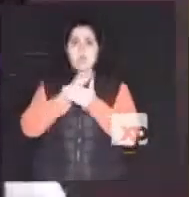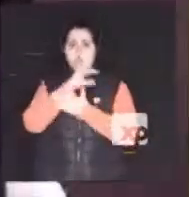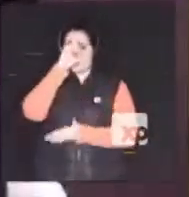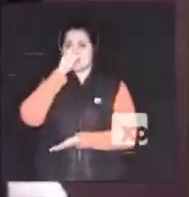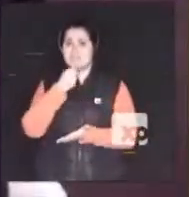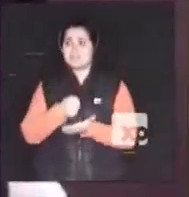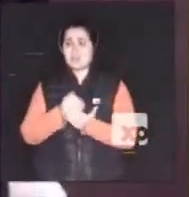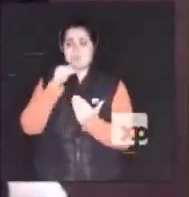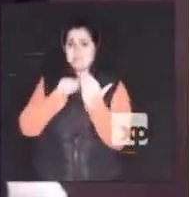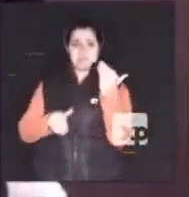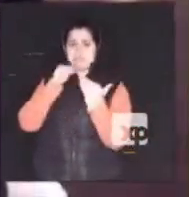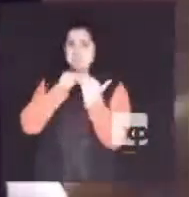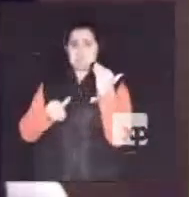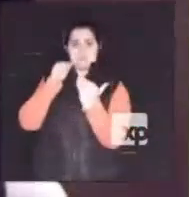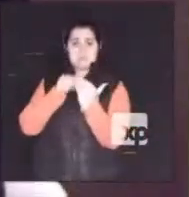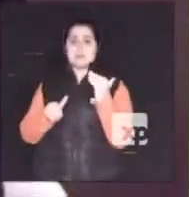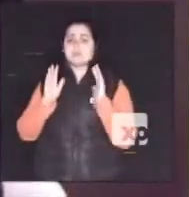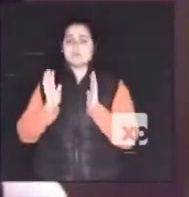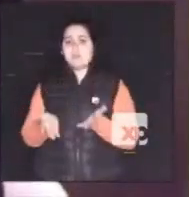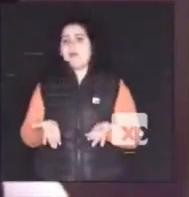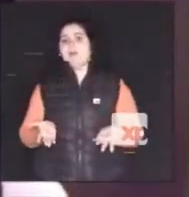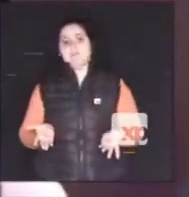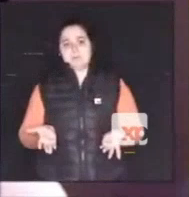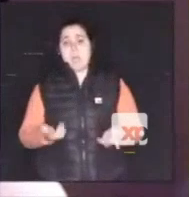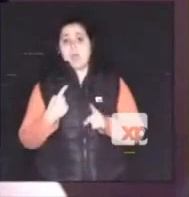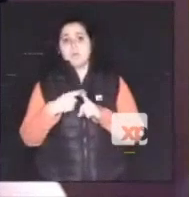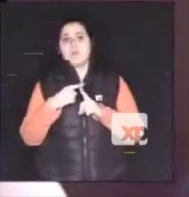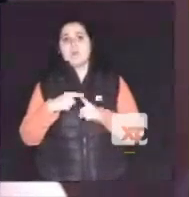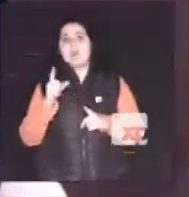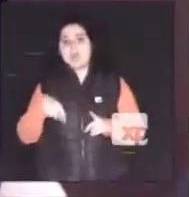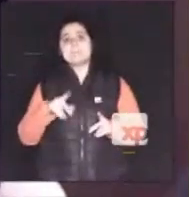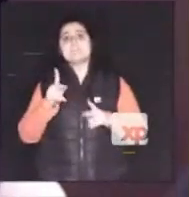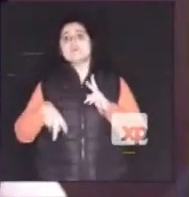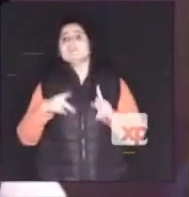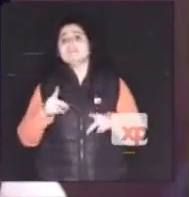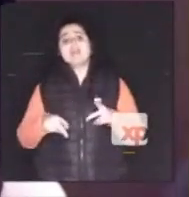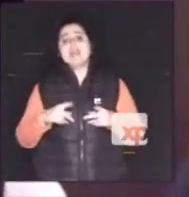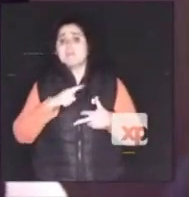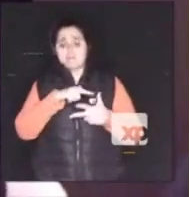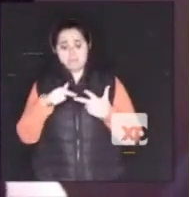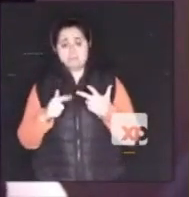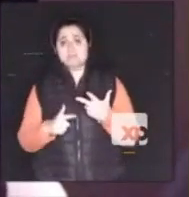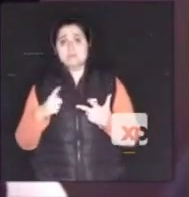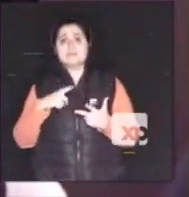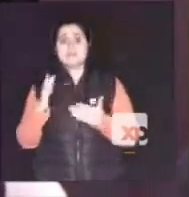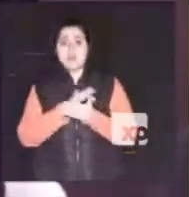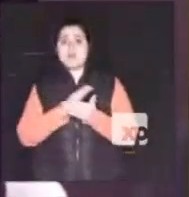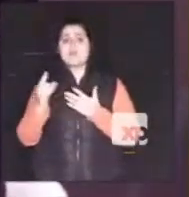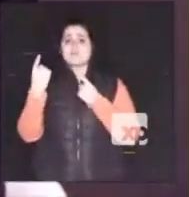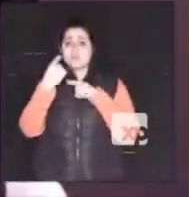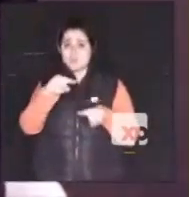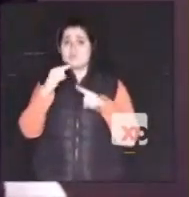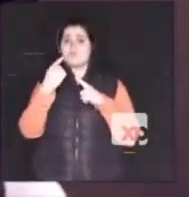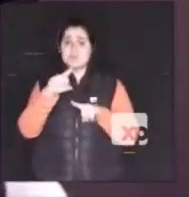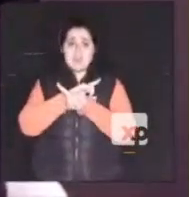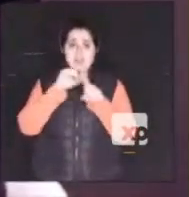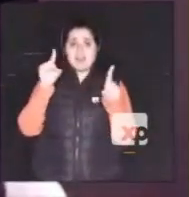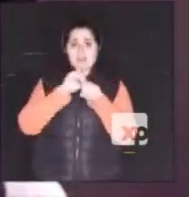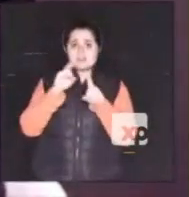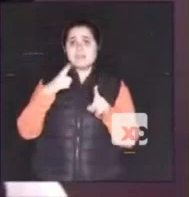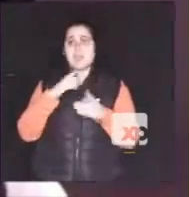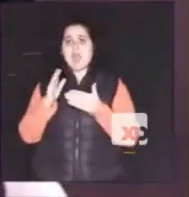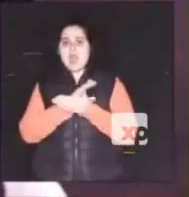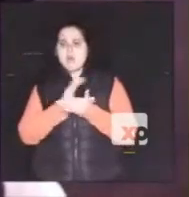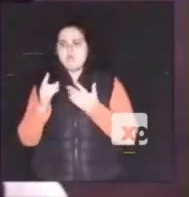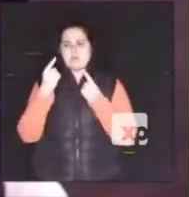e divergir de muitas decisões faz parte da vida quem exerce o poder público numa democracia tem que tá preparado para crítica justin